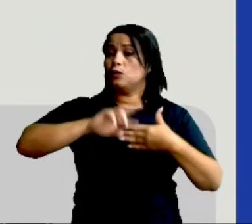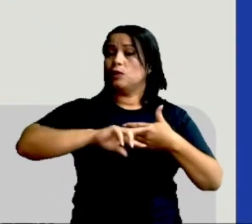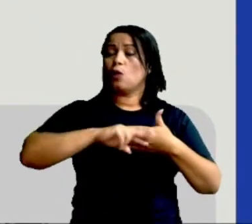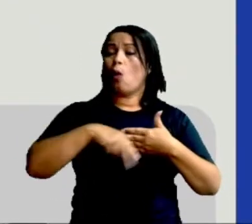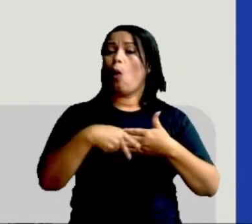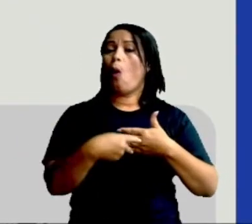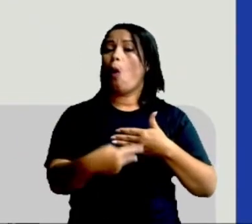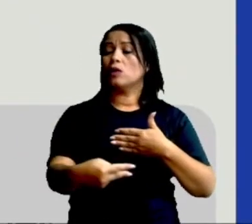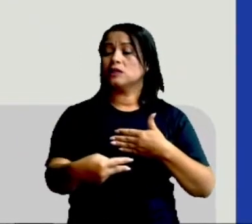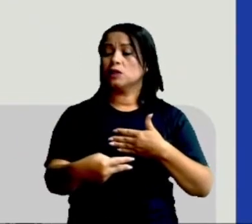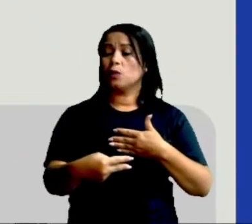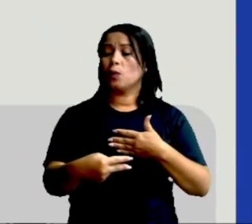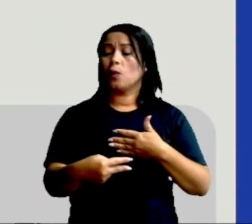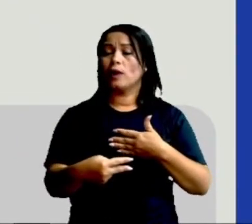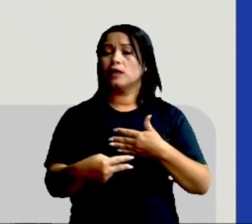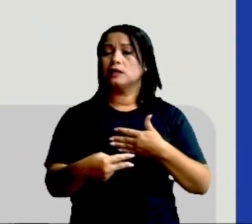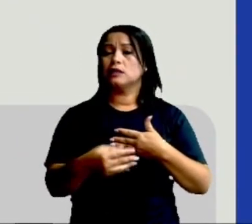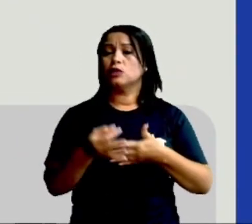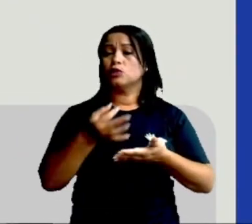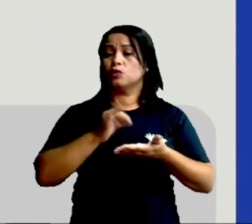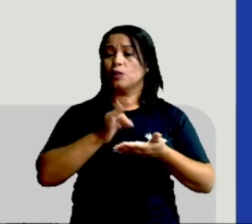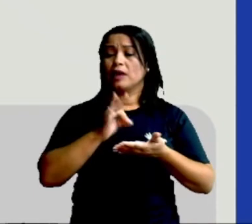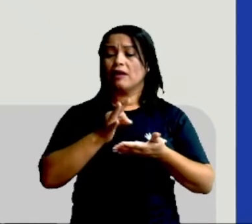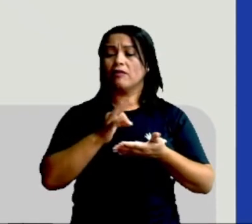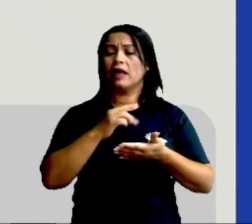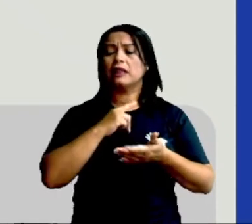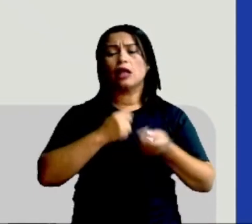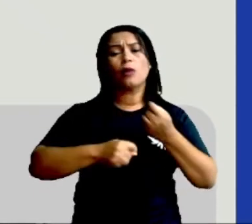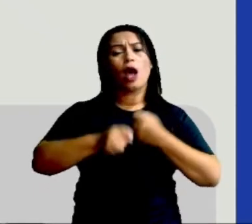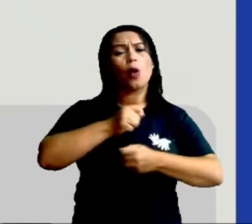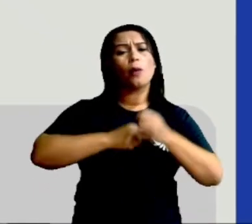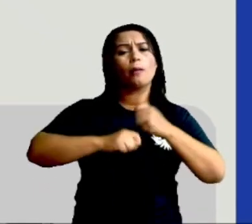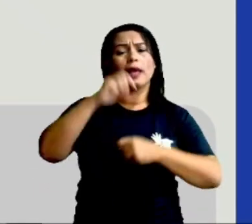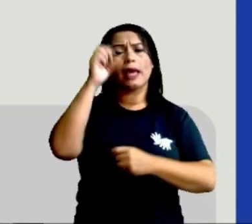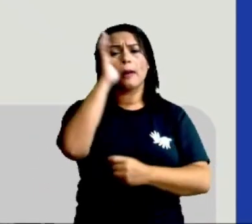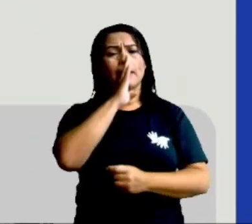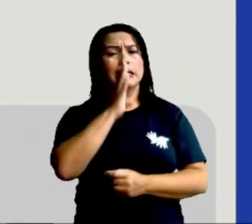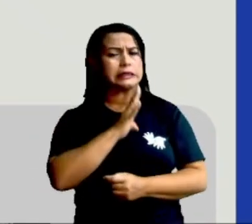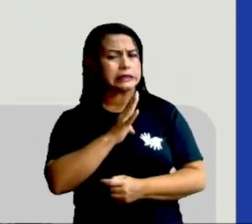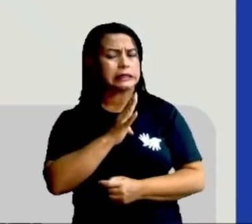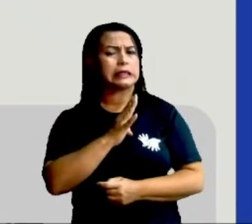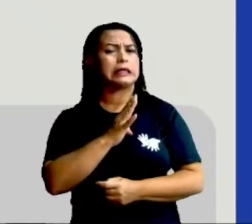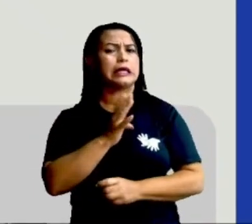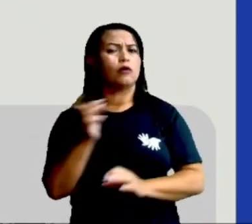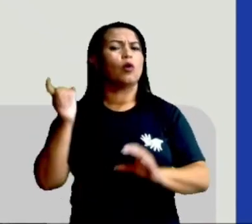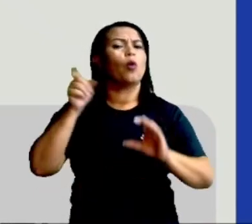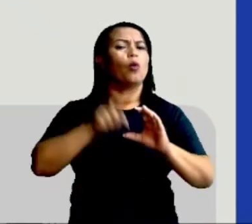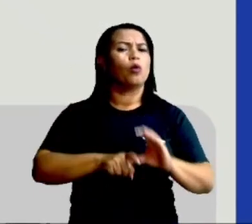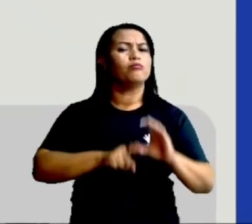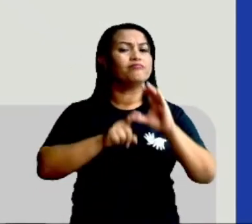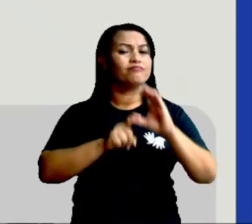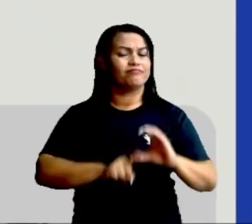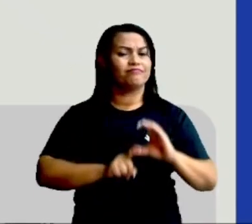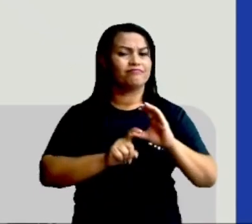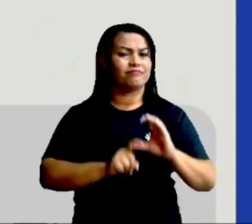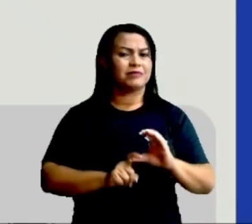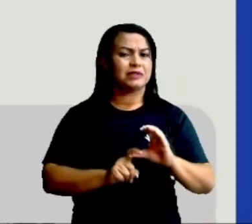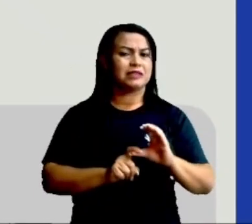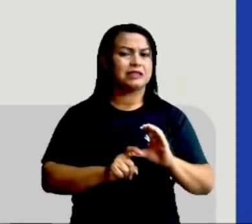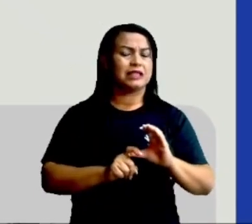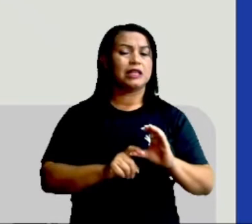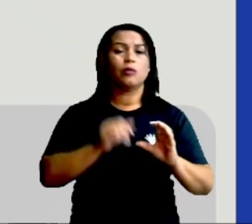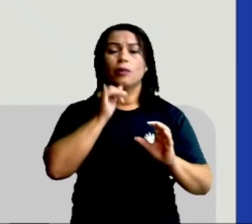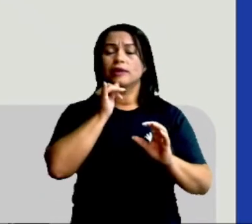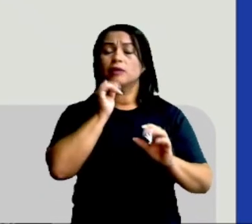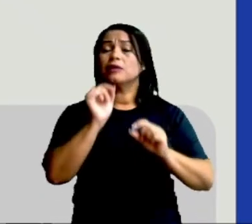Consequências do ciclo do café. A economia brasileira ficou muito dependente das exportações de café.